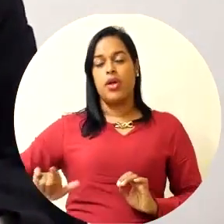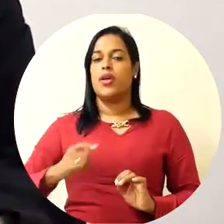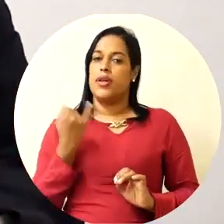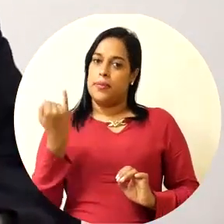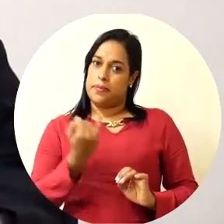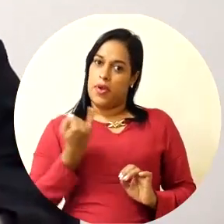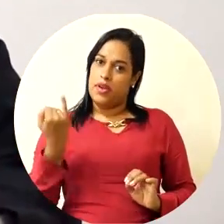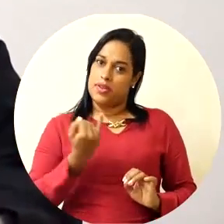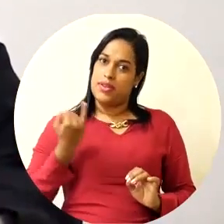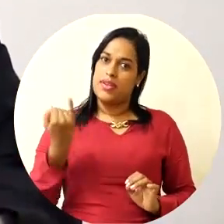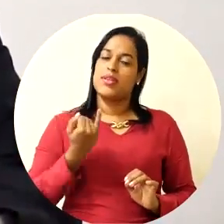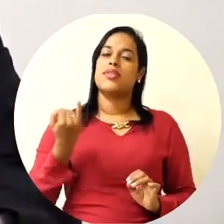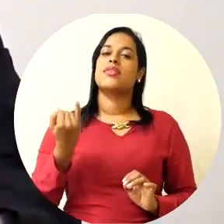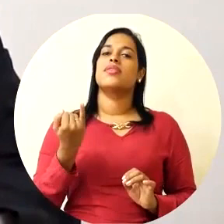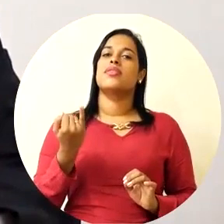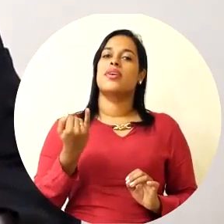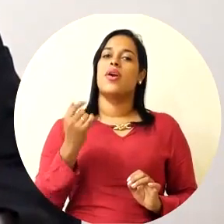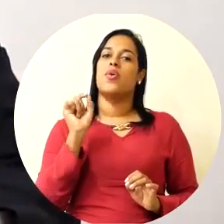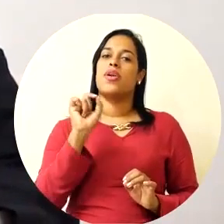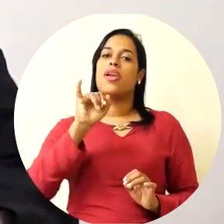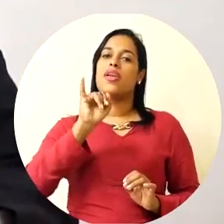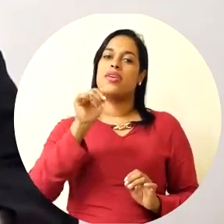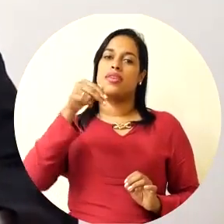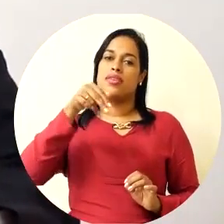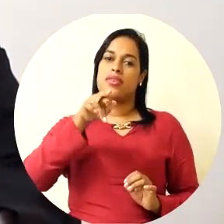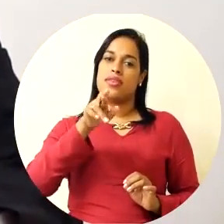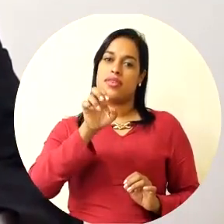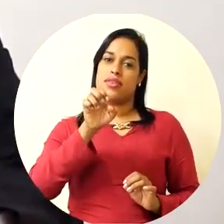Outro princípio de suma importância é o princípio da